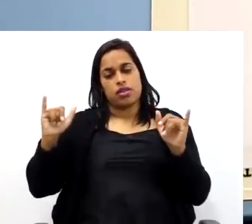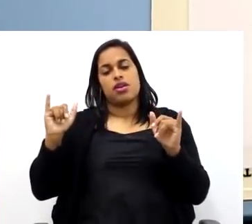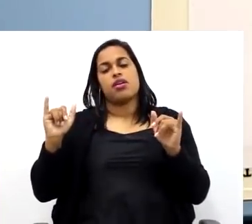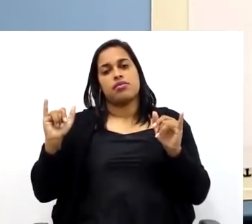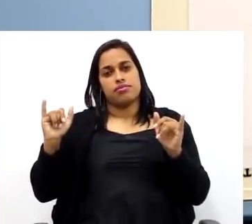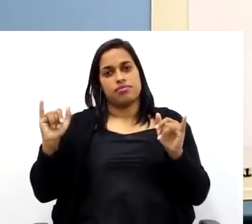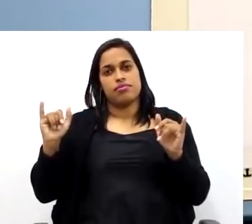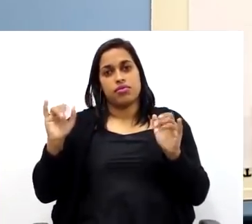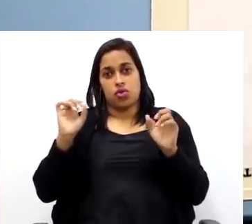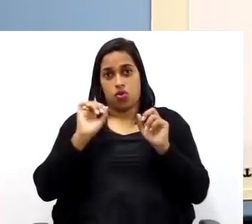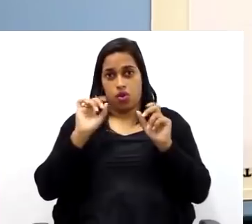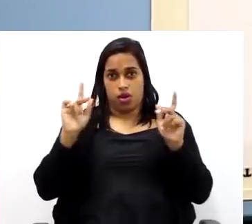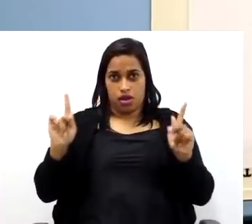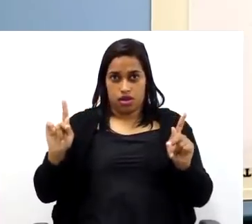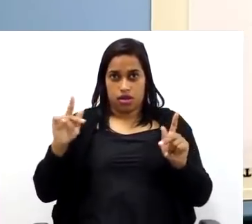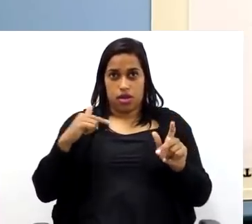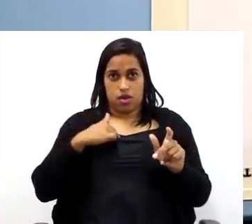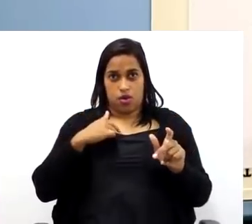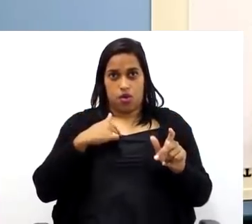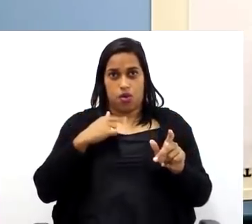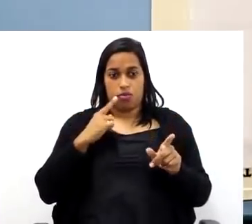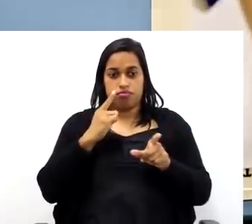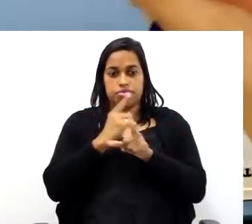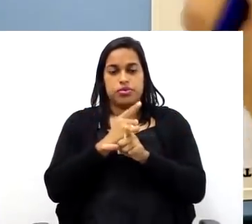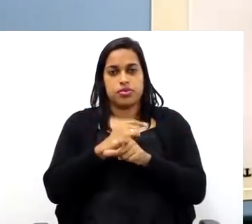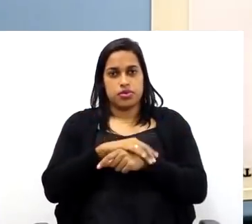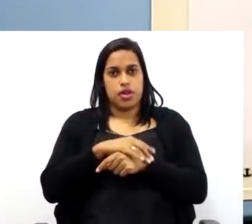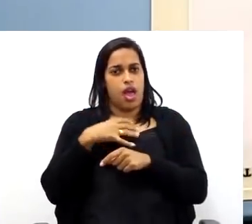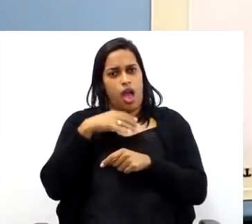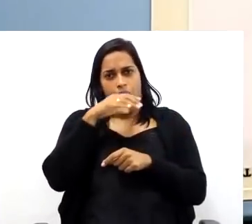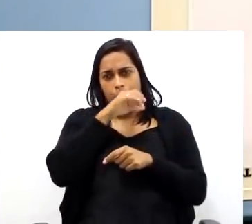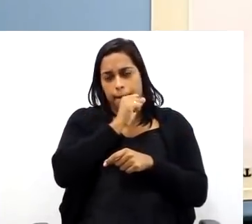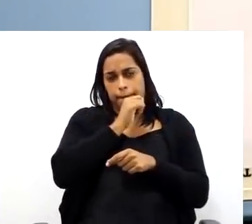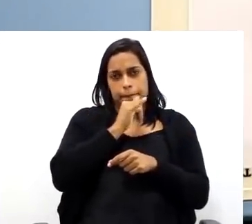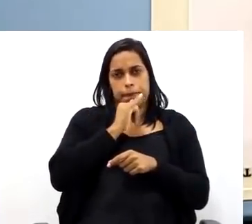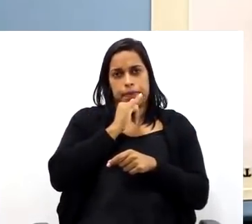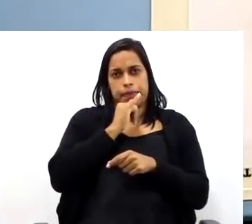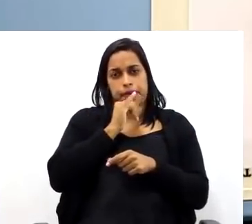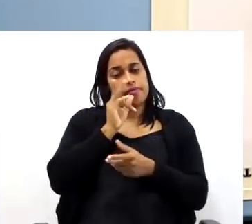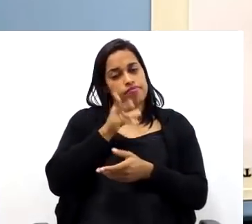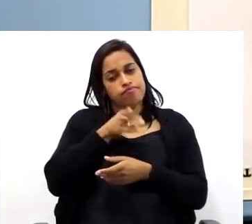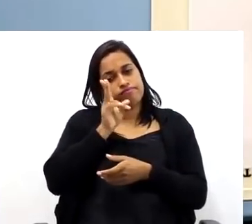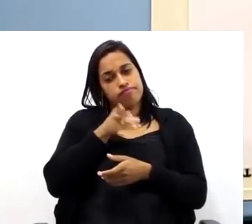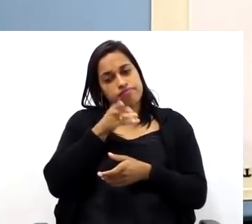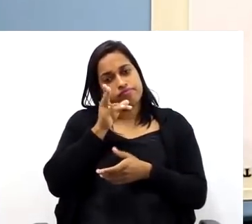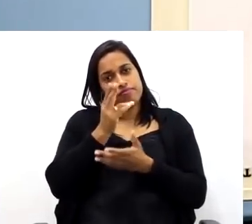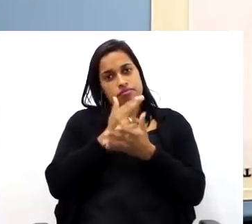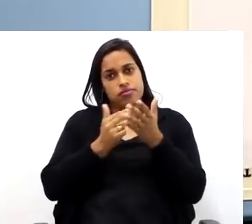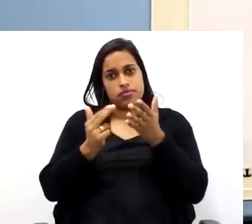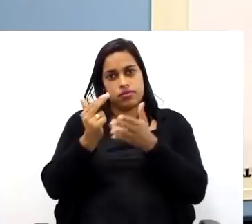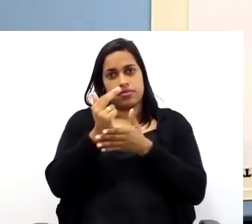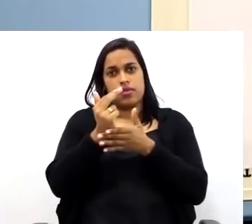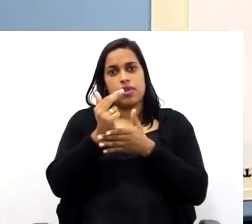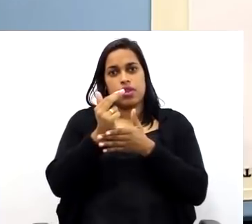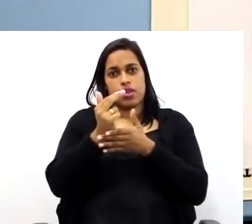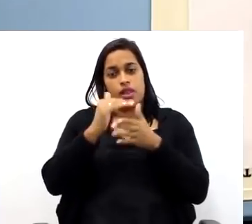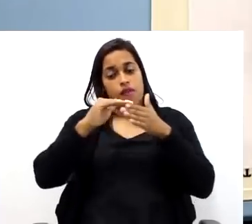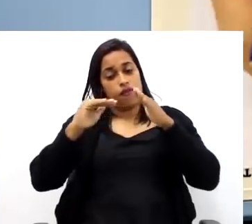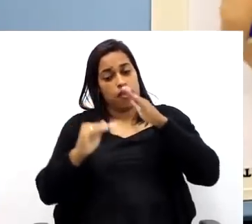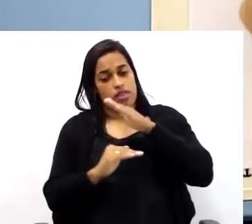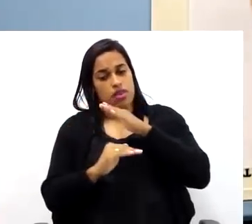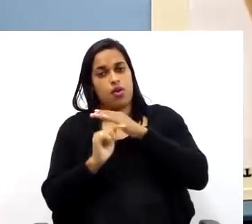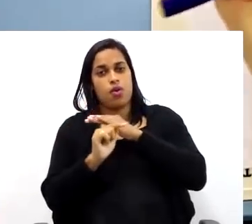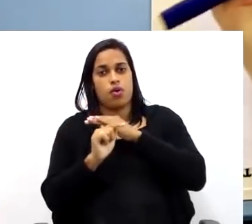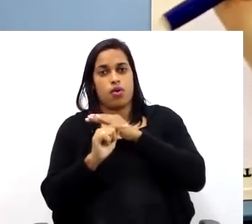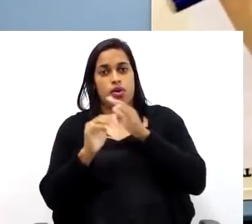tracejada, ok? É assim que eu indico. E aí, rapidamente, dando continuidade ao desenho, eu vou desenhar a inferior